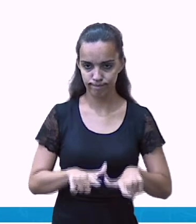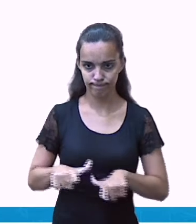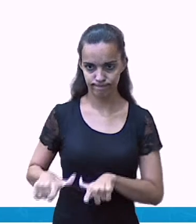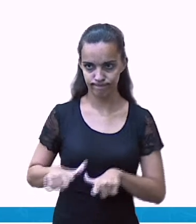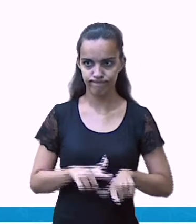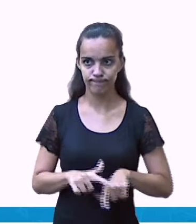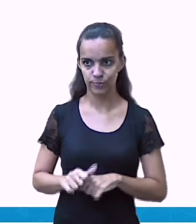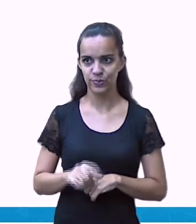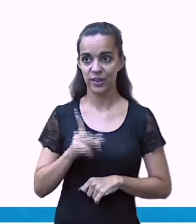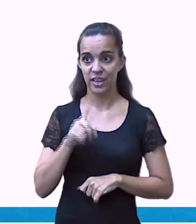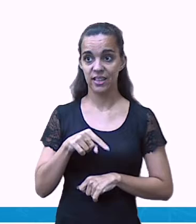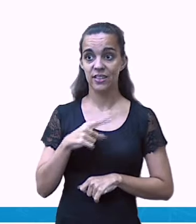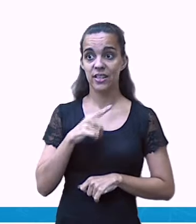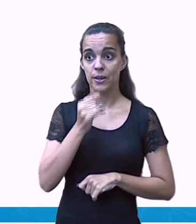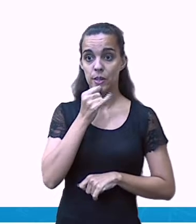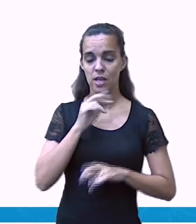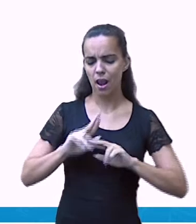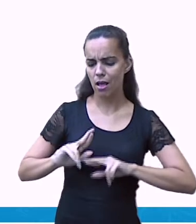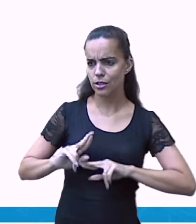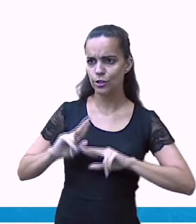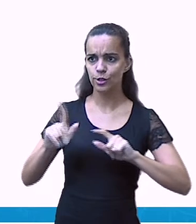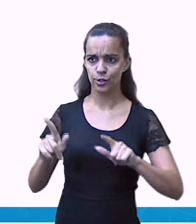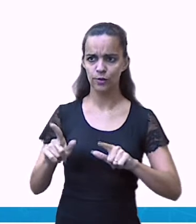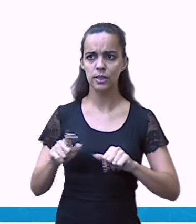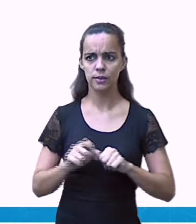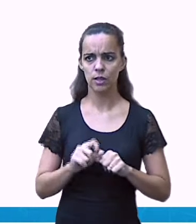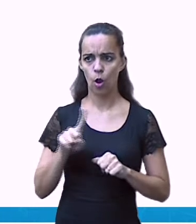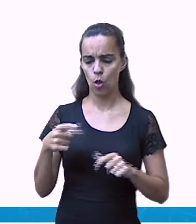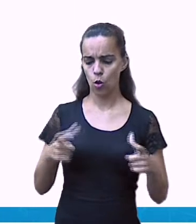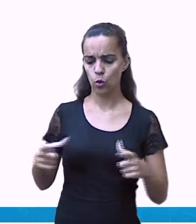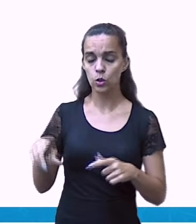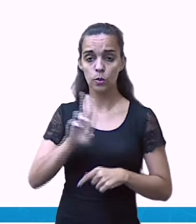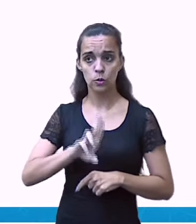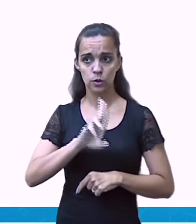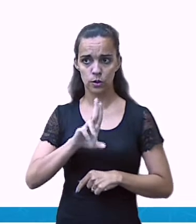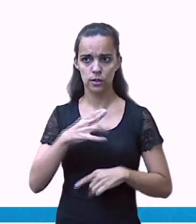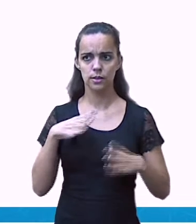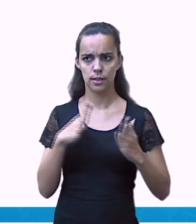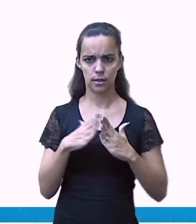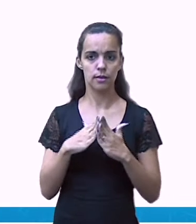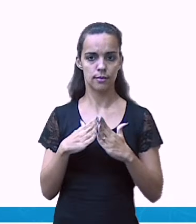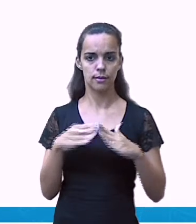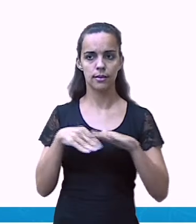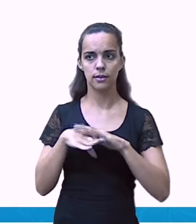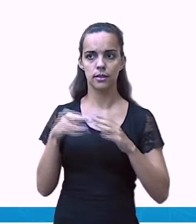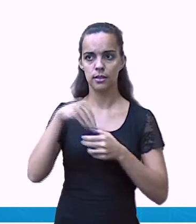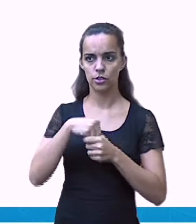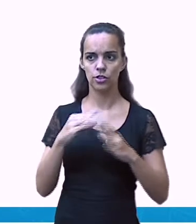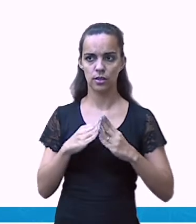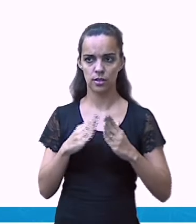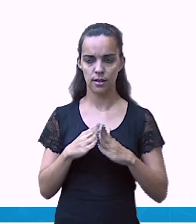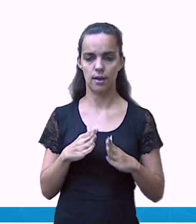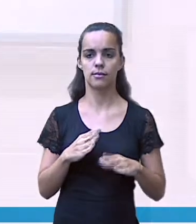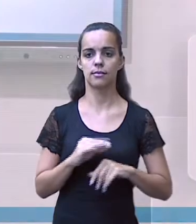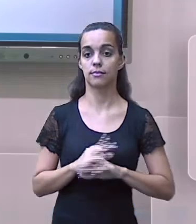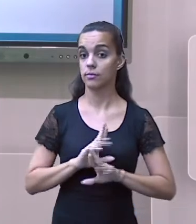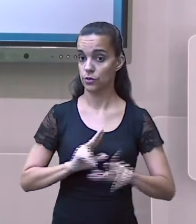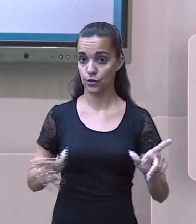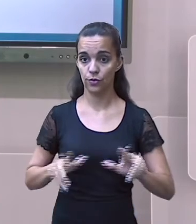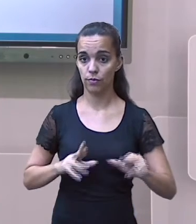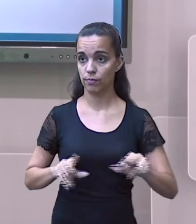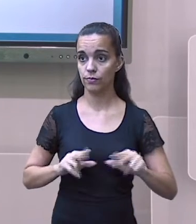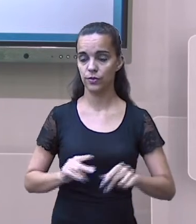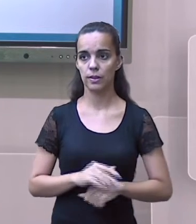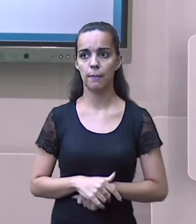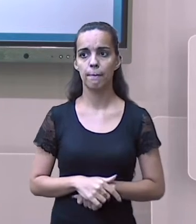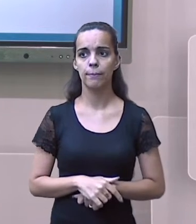Esse piso permeável, ele é diferente desses outros pisos que nós estamos acostumados a utilizar dentro das nossas casas,